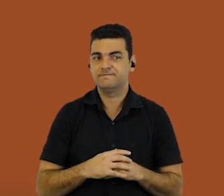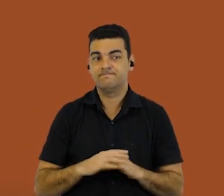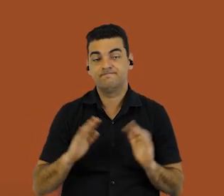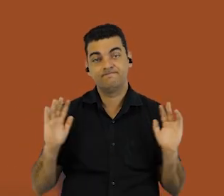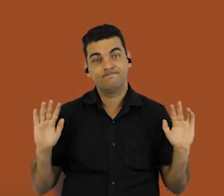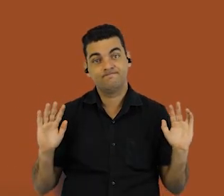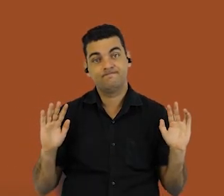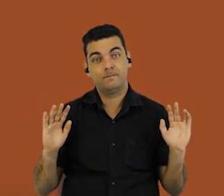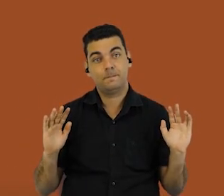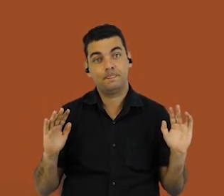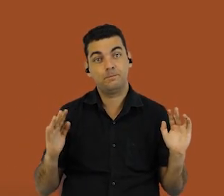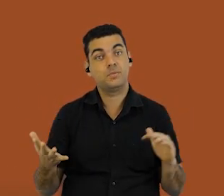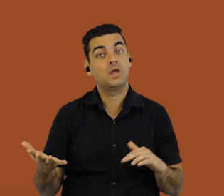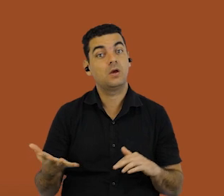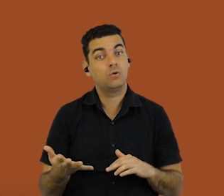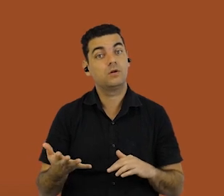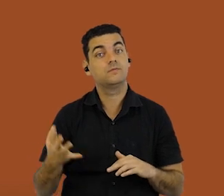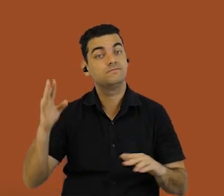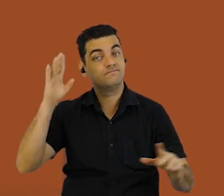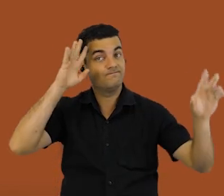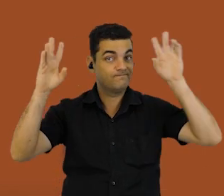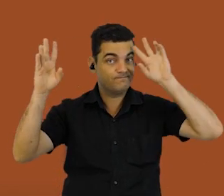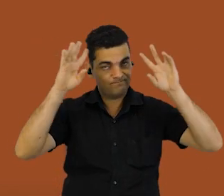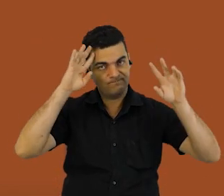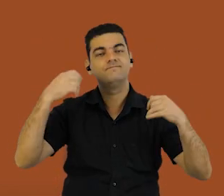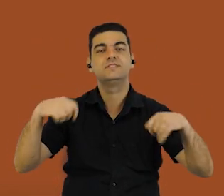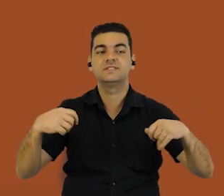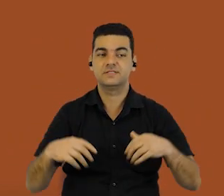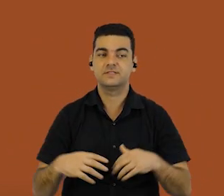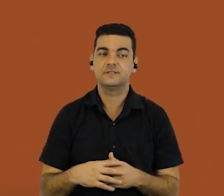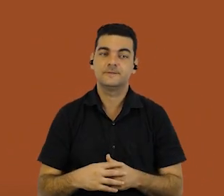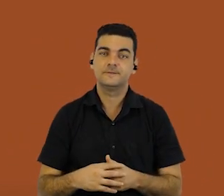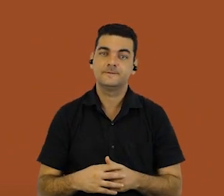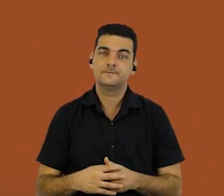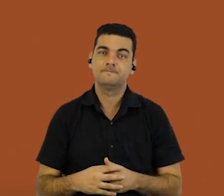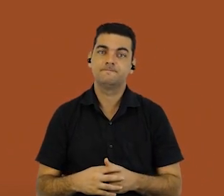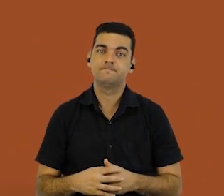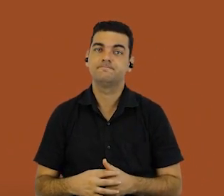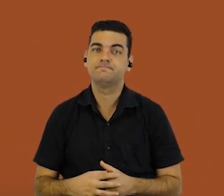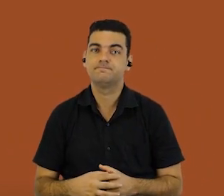se repensar a escola, se reavaliar as práticas. Eu só tenho